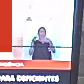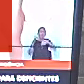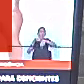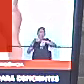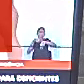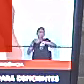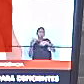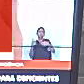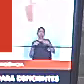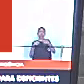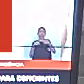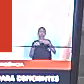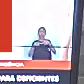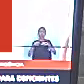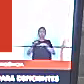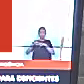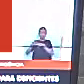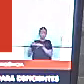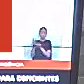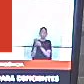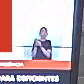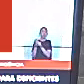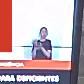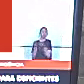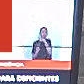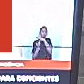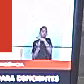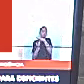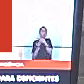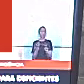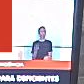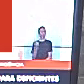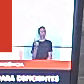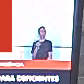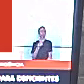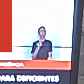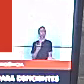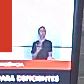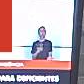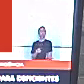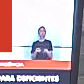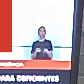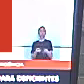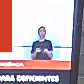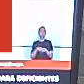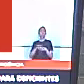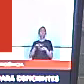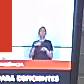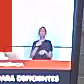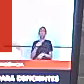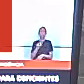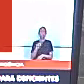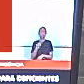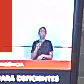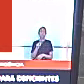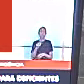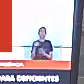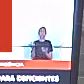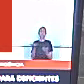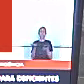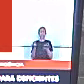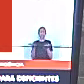haver restrições em relação ao número de assento, e muito menos em relação a essa questão, né, que envolve toda essa tratativa que a